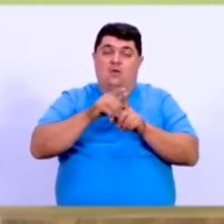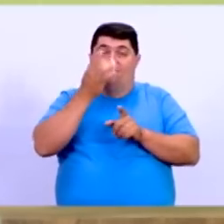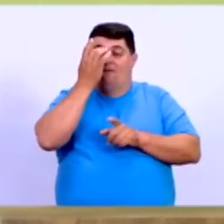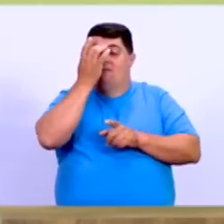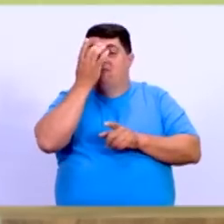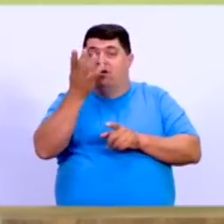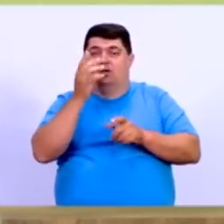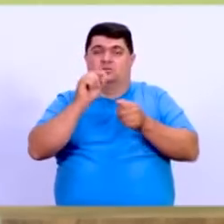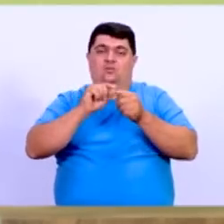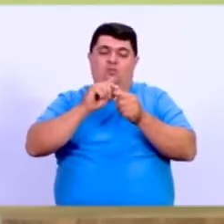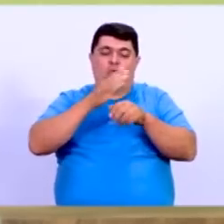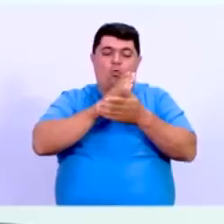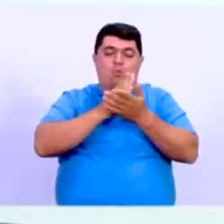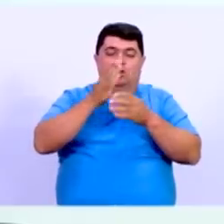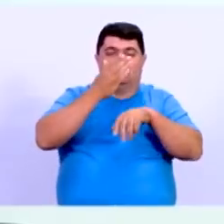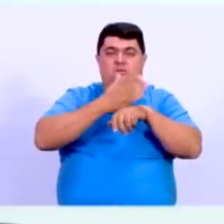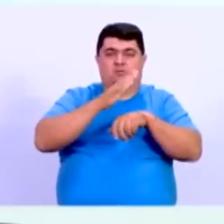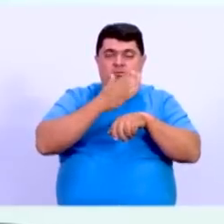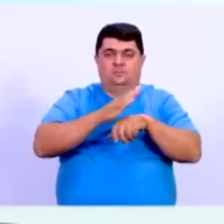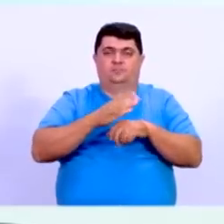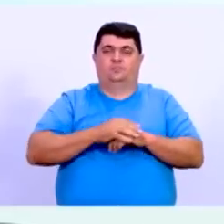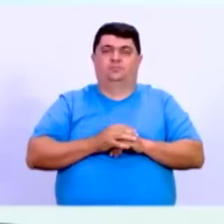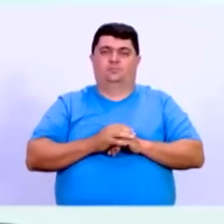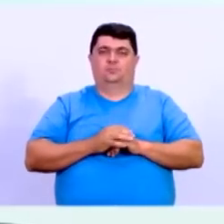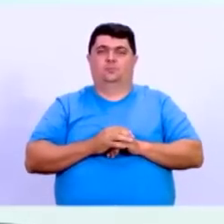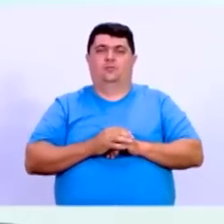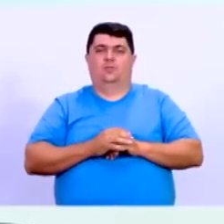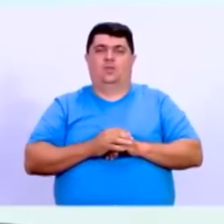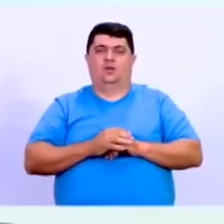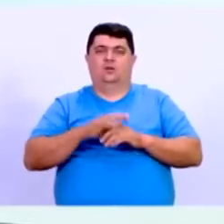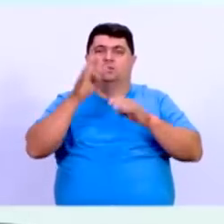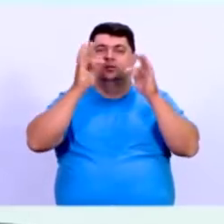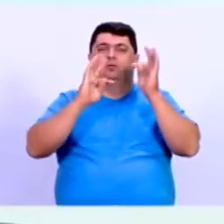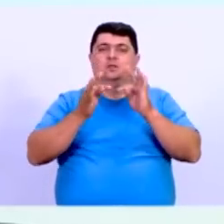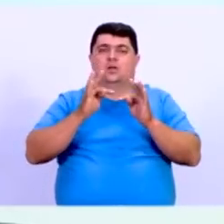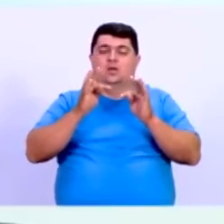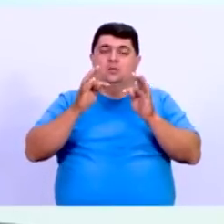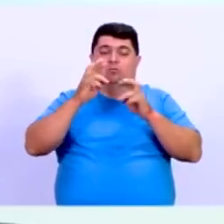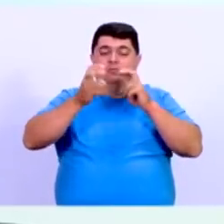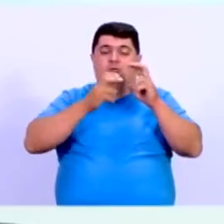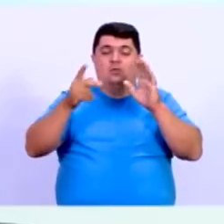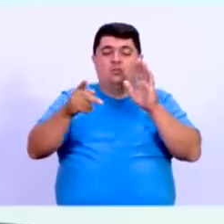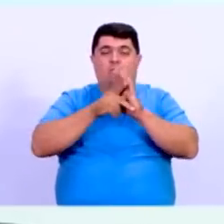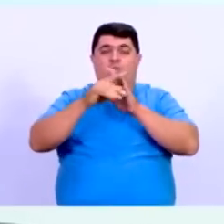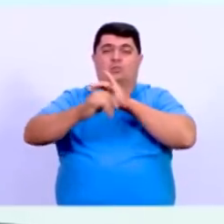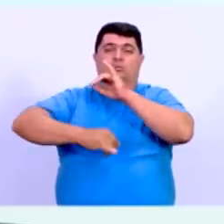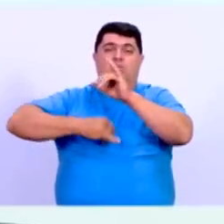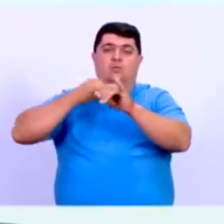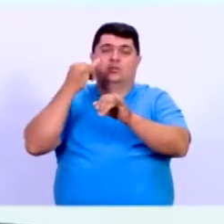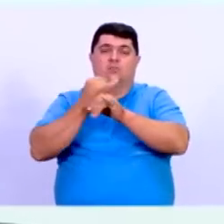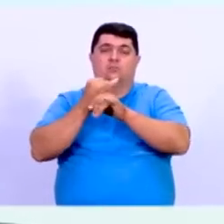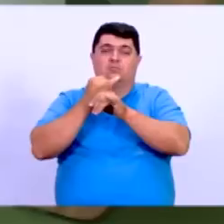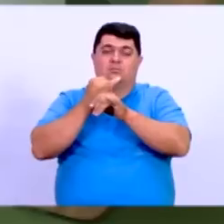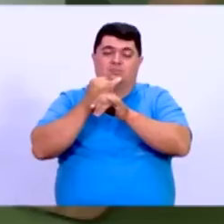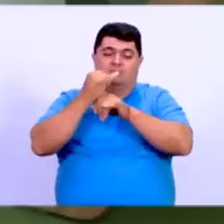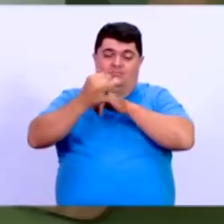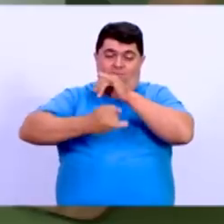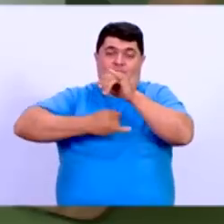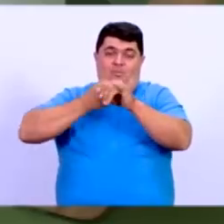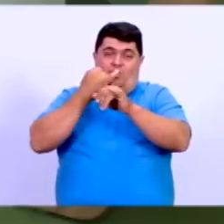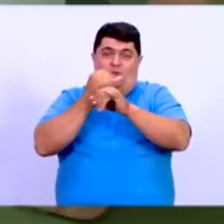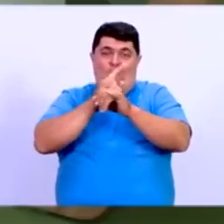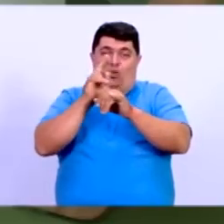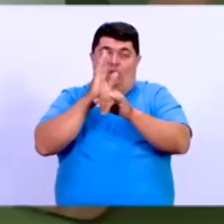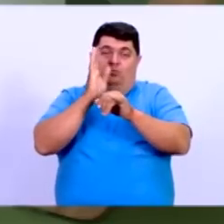de botar em prática. Muito bem. E olha só, professor, técnica informática para internet. Professor, internet, no próprio nome do